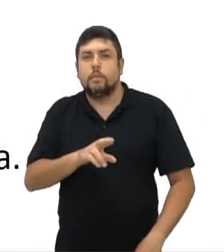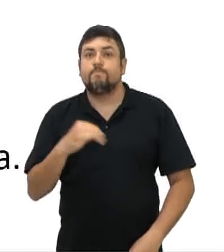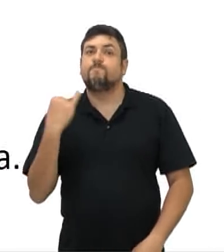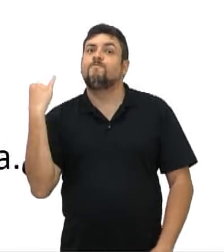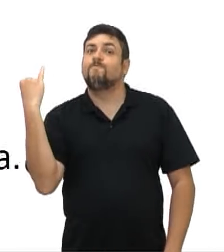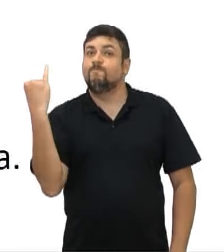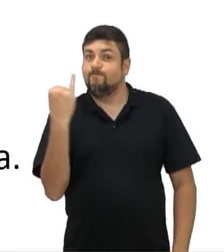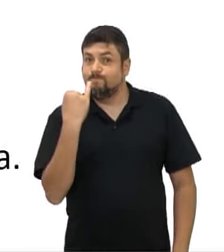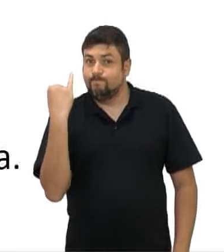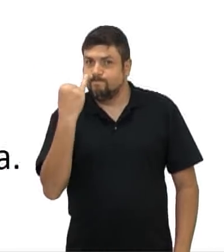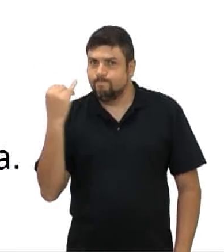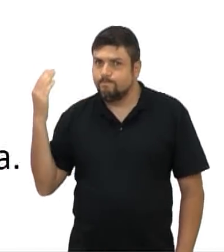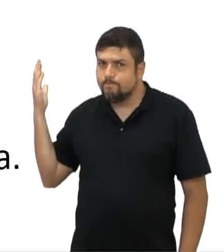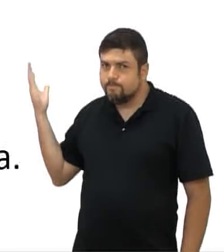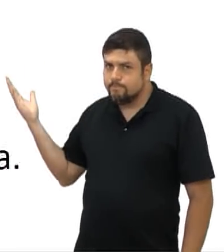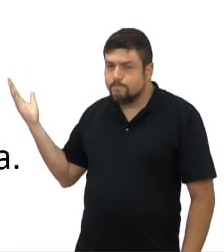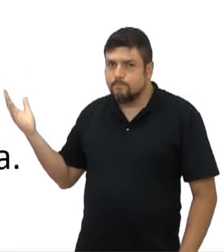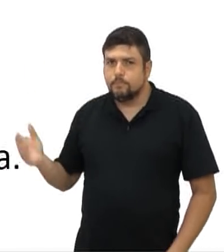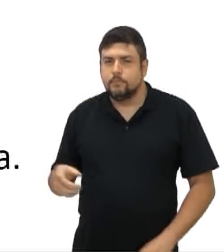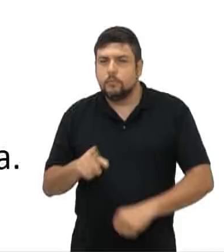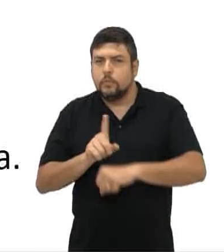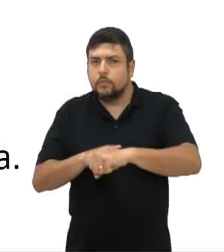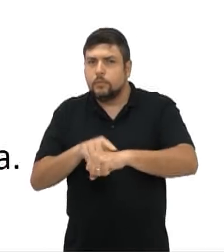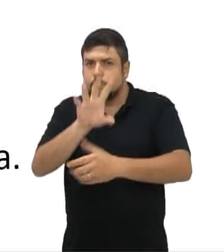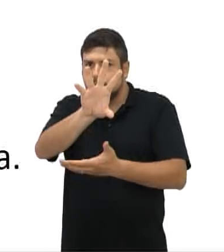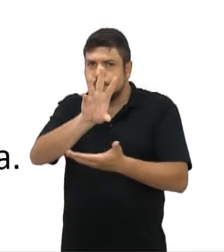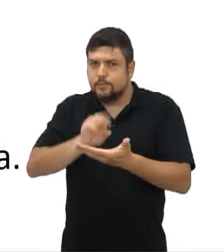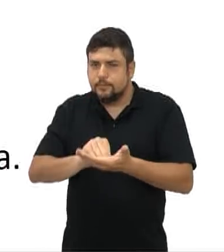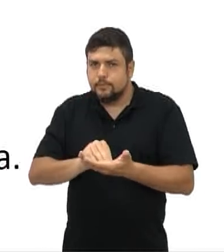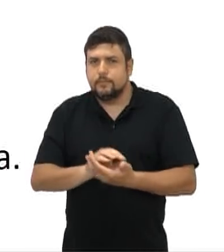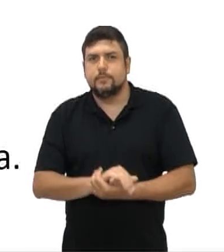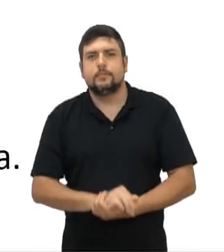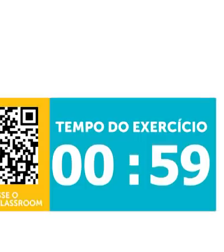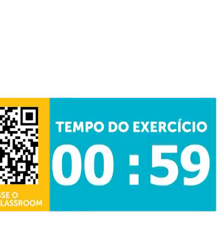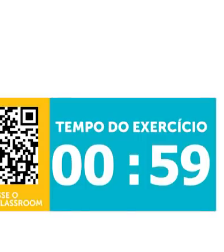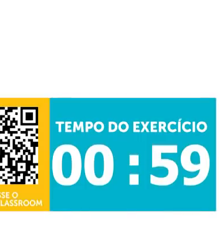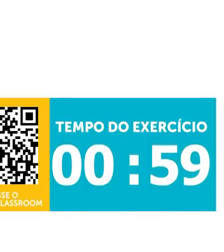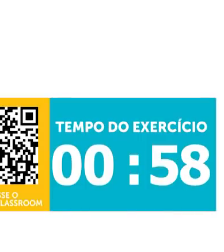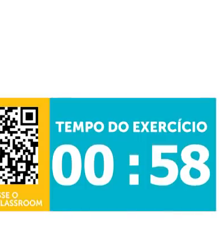importante isso na nossa vida, ok? Tempo para vocês.